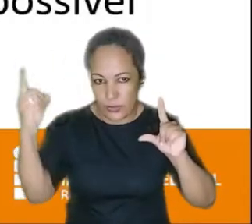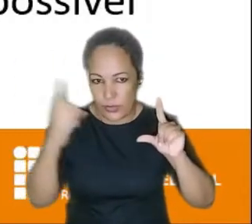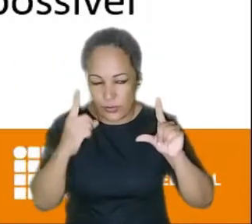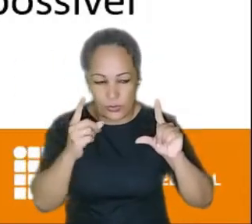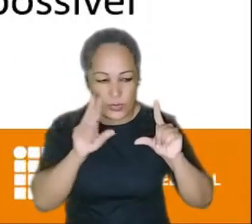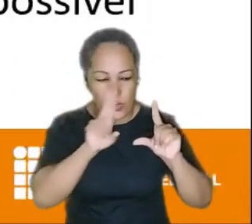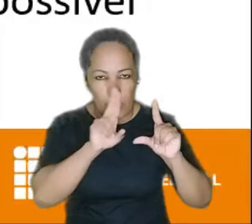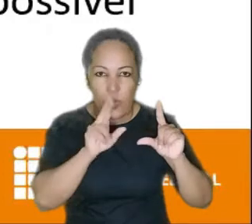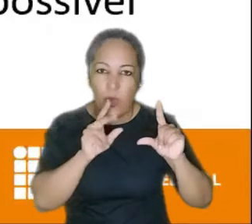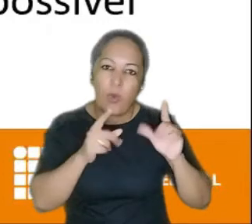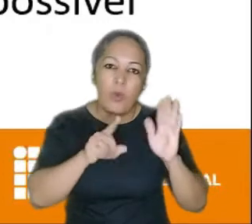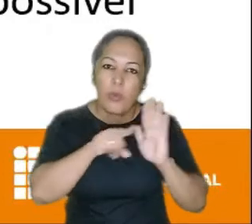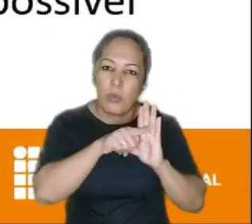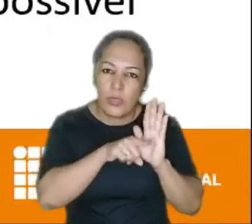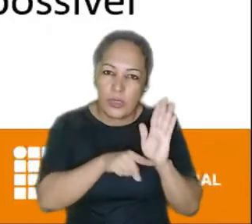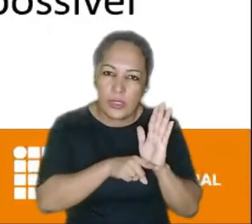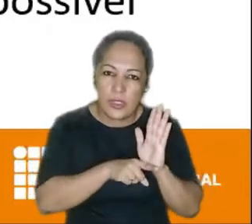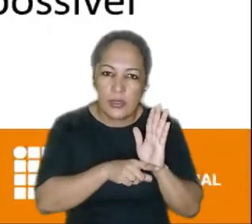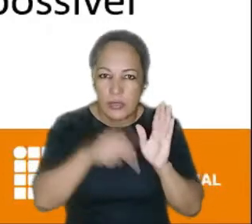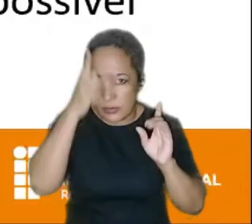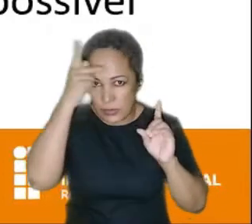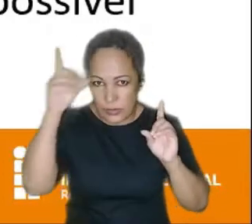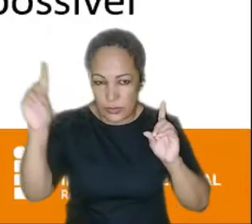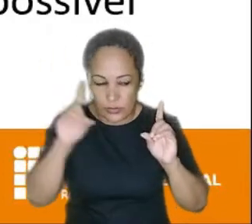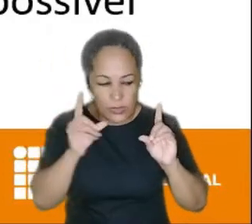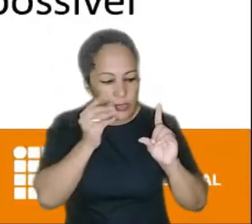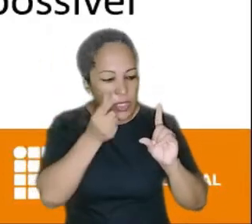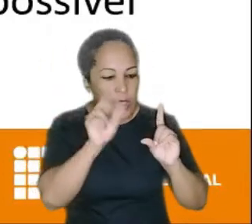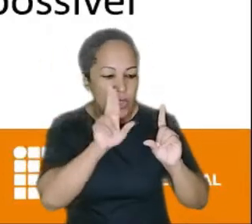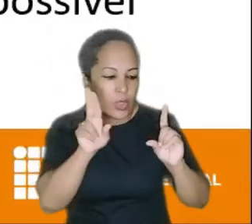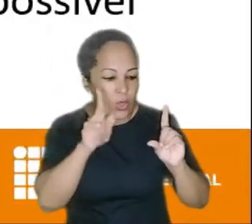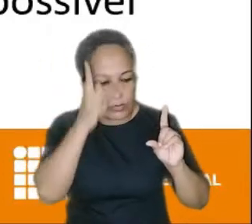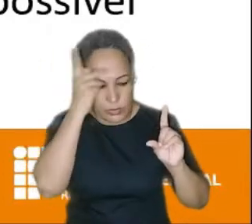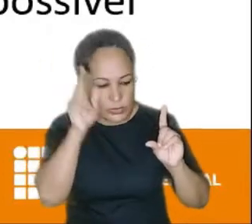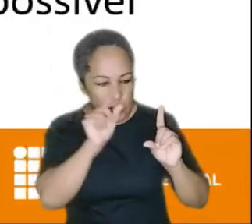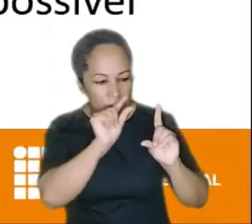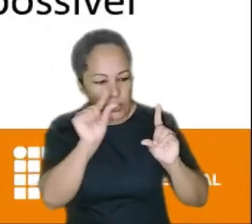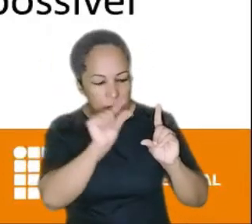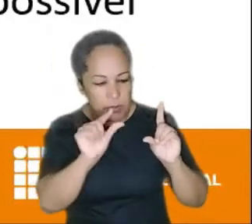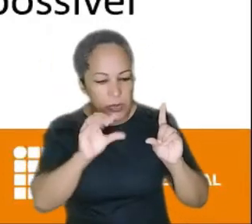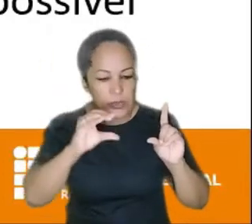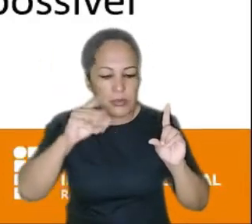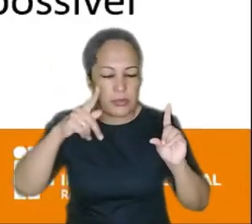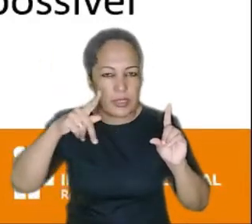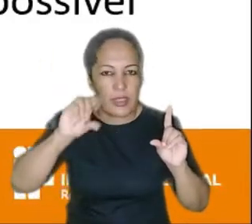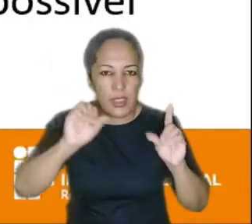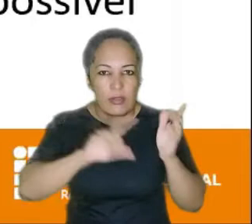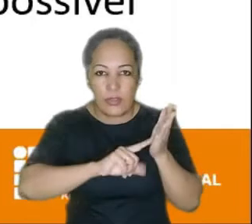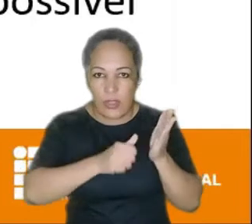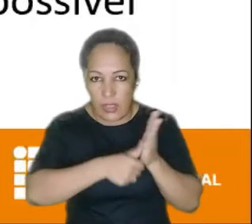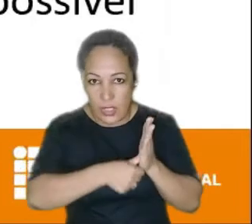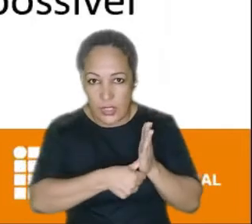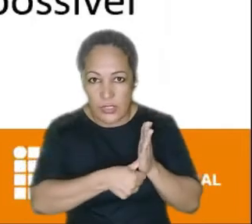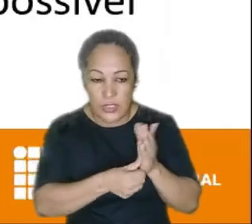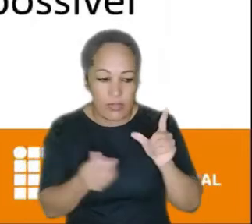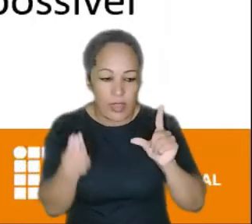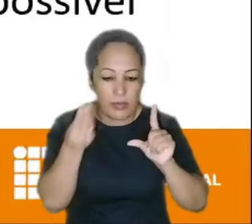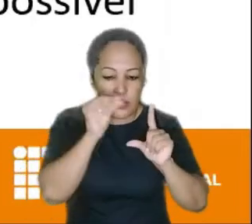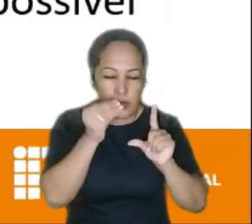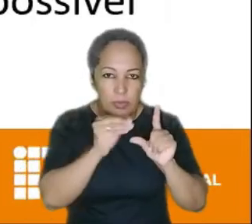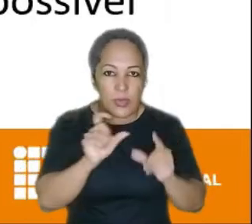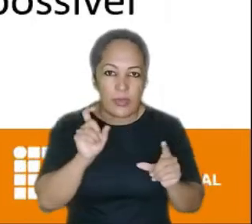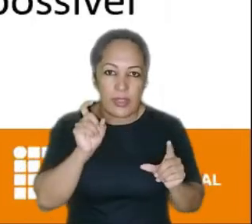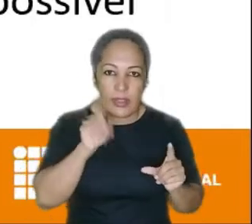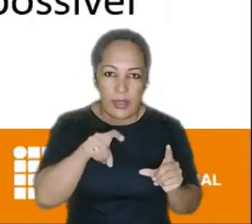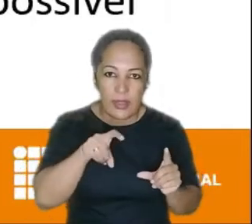função cadastrar cliente, ele vai cadastrar o cliente, colocar o nome dele, o CPF, o RG, todos os dados do cliente, ele vai clicar em salvar. Quando ele clica em